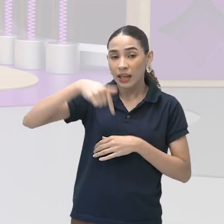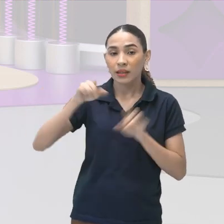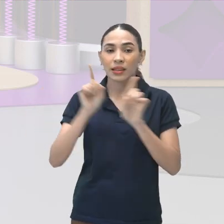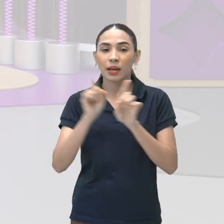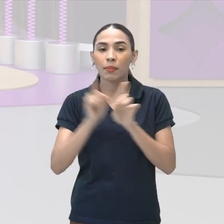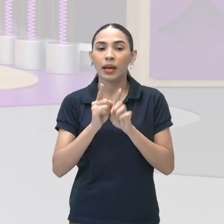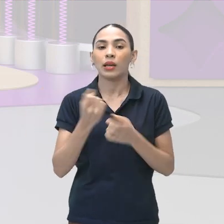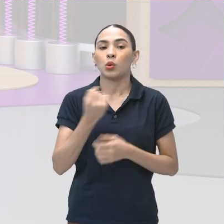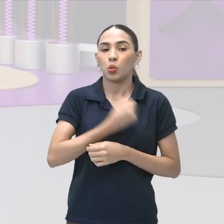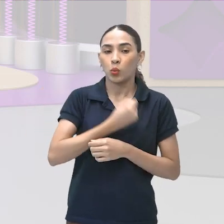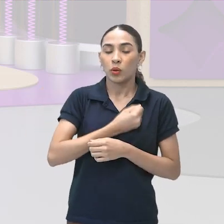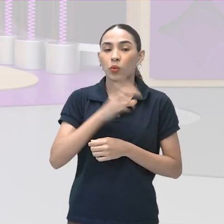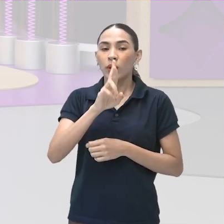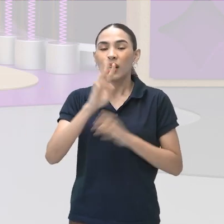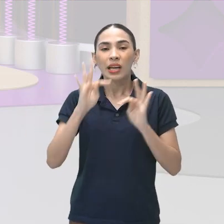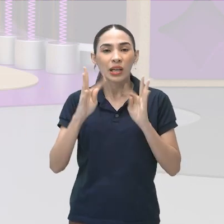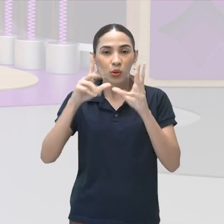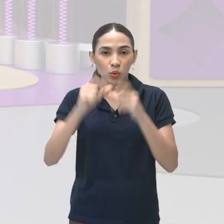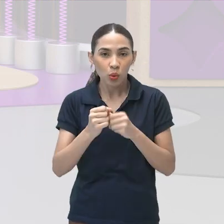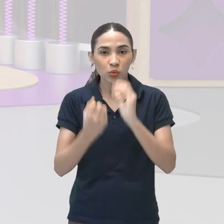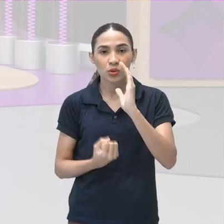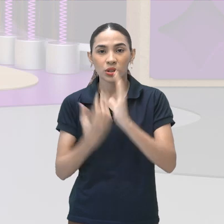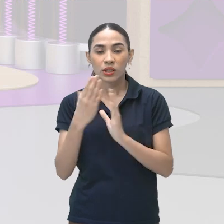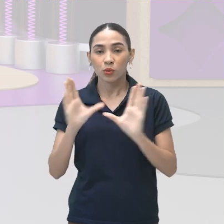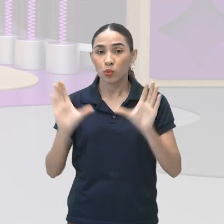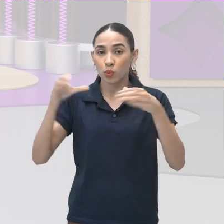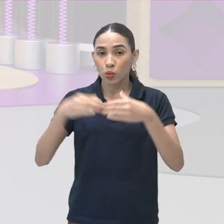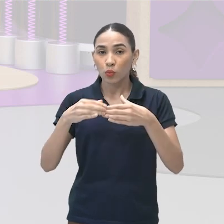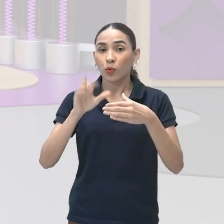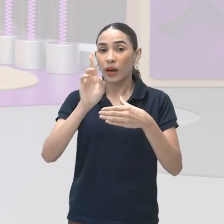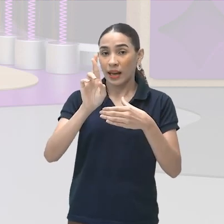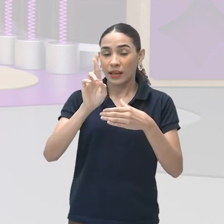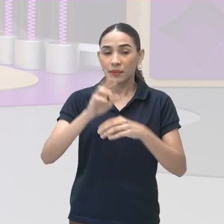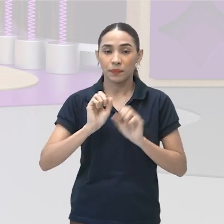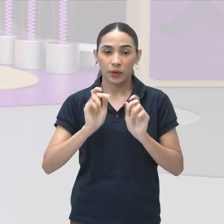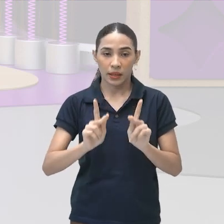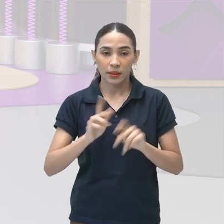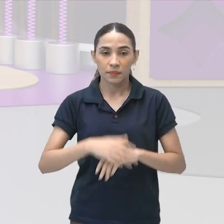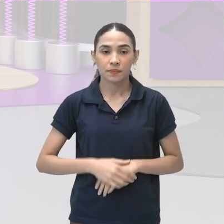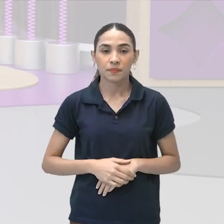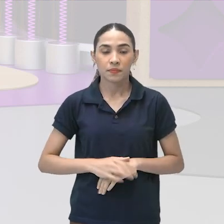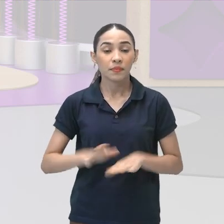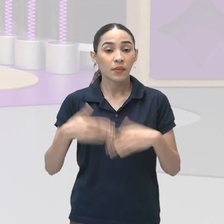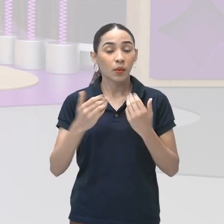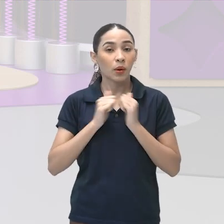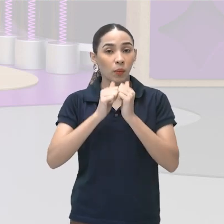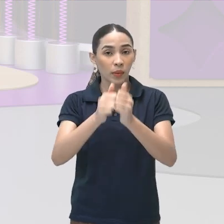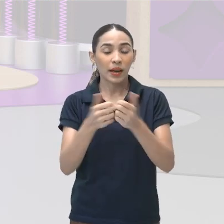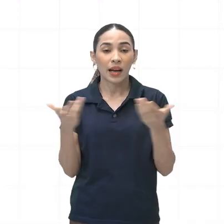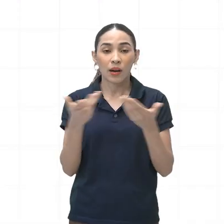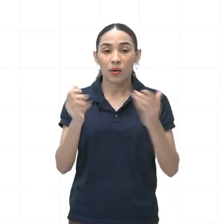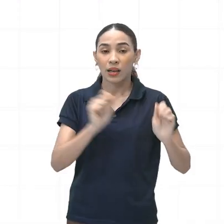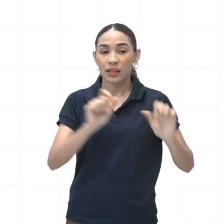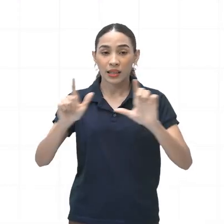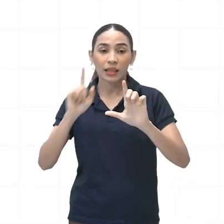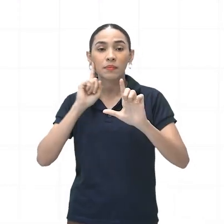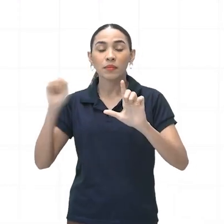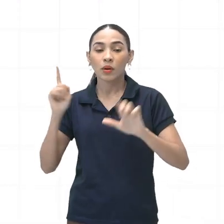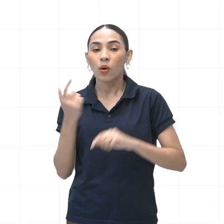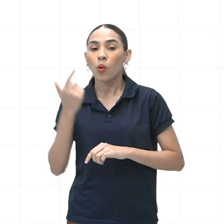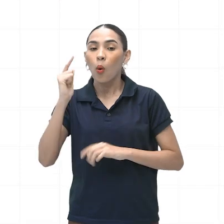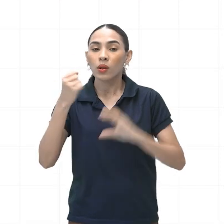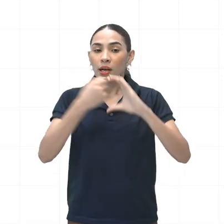irracionais, e todos eles formam o conjunto dos números reais, ok? Então, vamos acompanhar comigo na tela mais